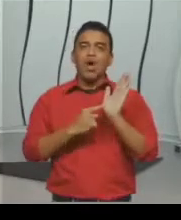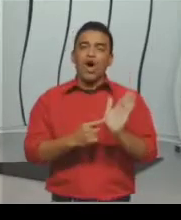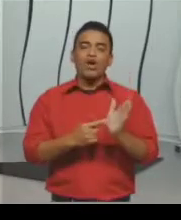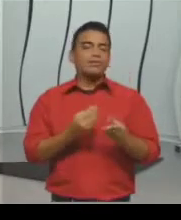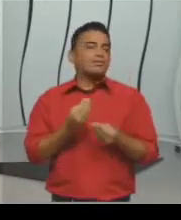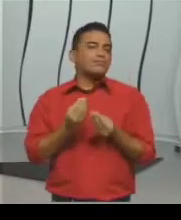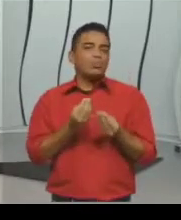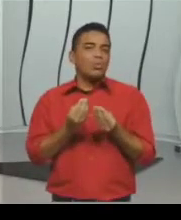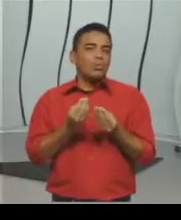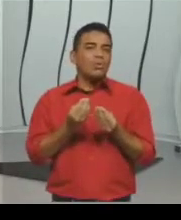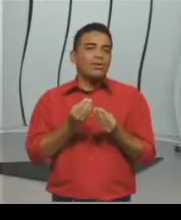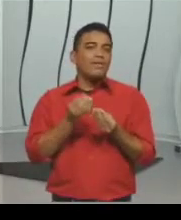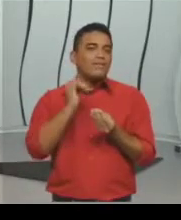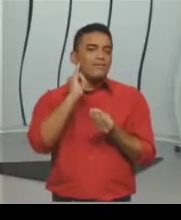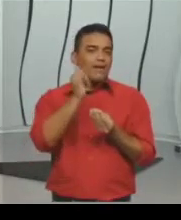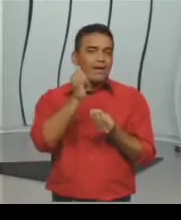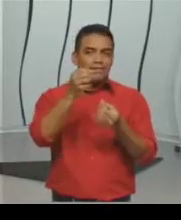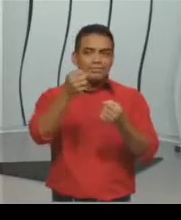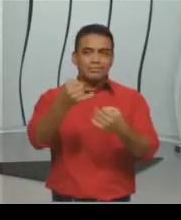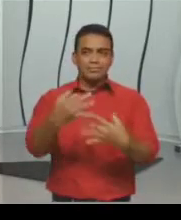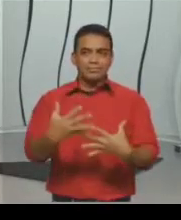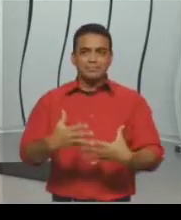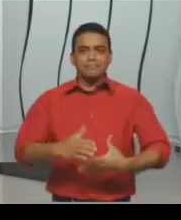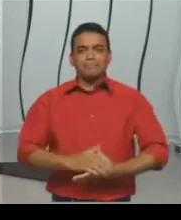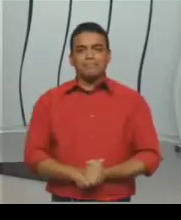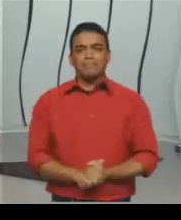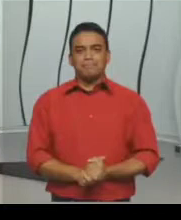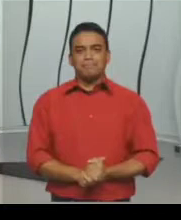mostrando um pouquinho do que a gente falou ali.